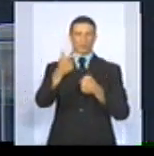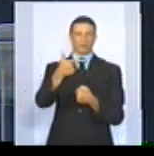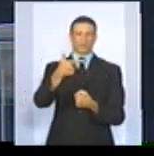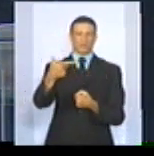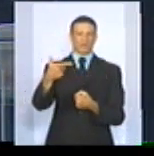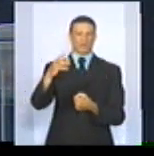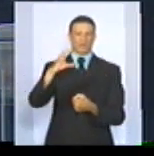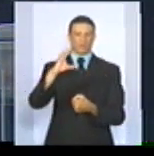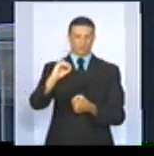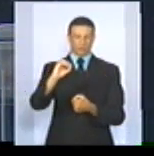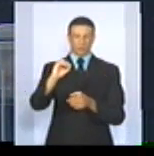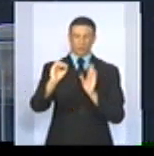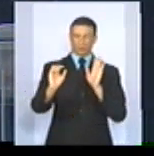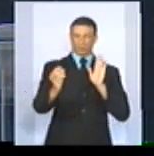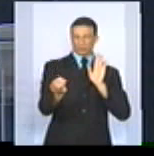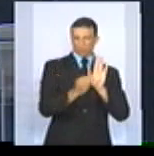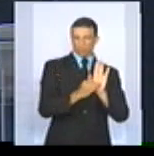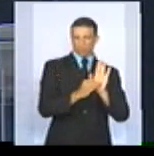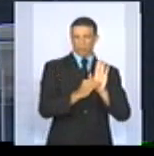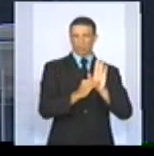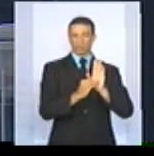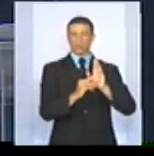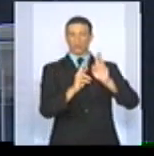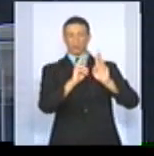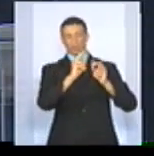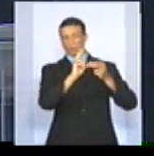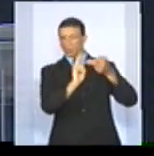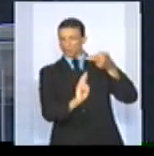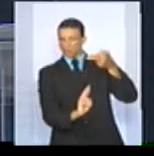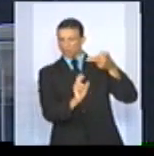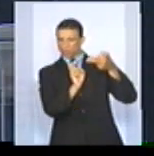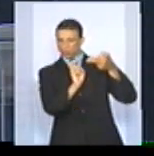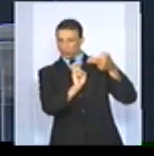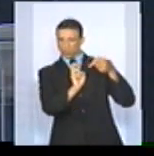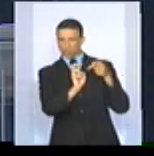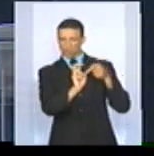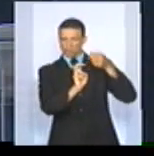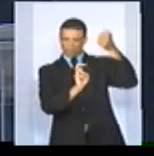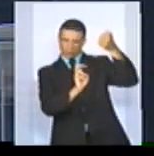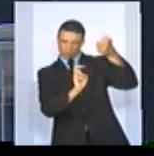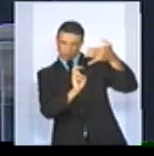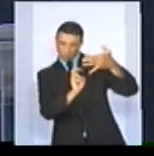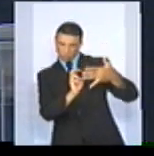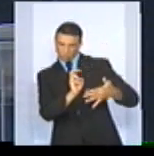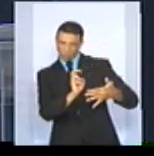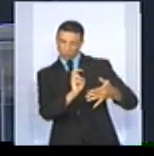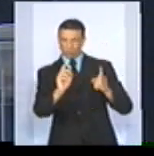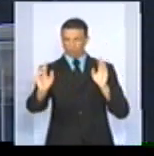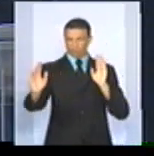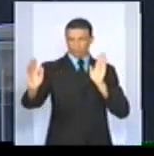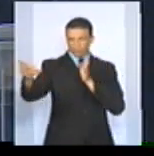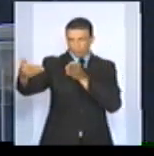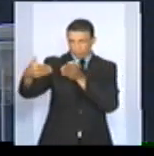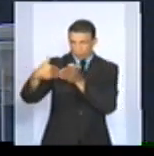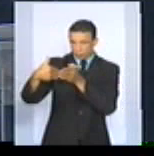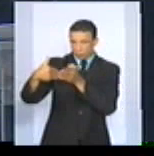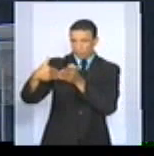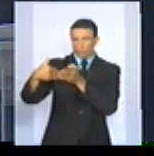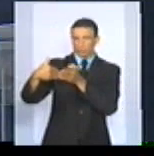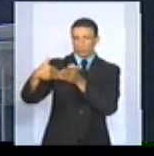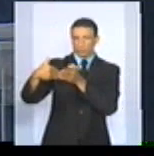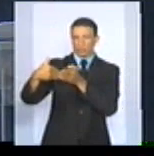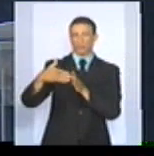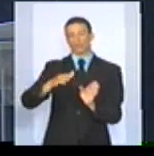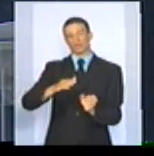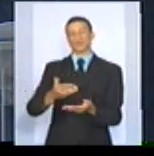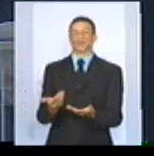parágrafo 5, afirma expressamente que os meios de comunicação não podem ser objeto de monopólio direto ou indiretamente.